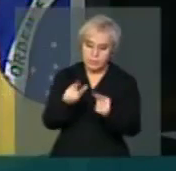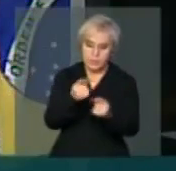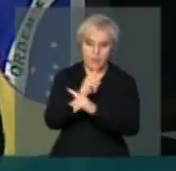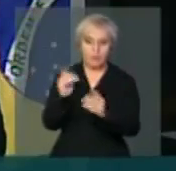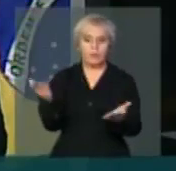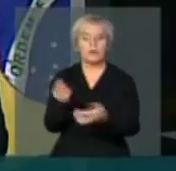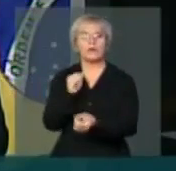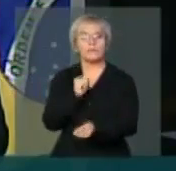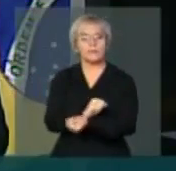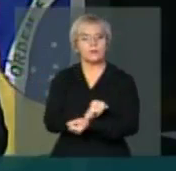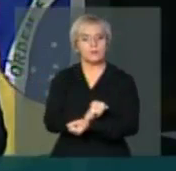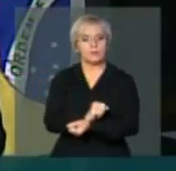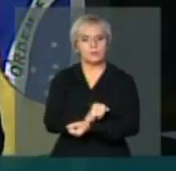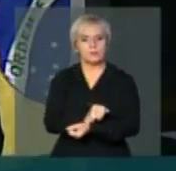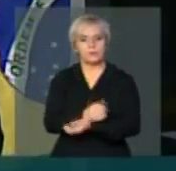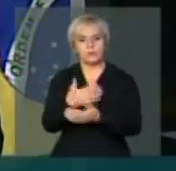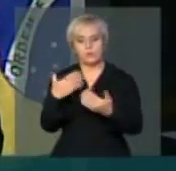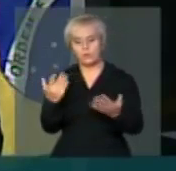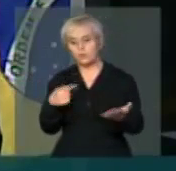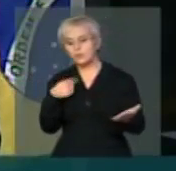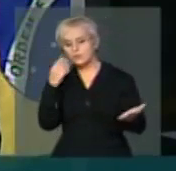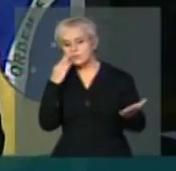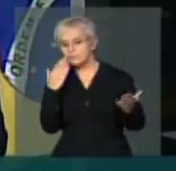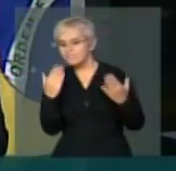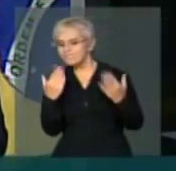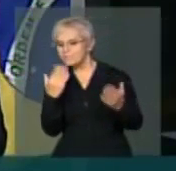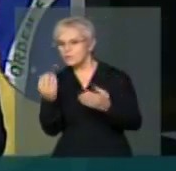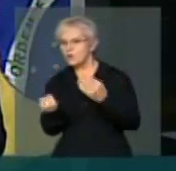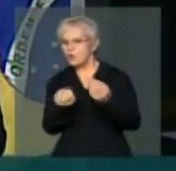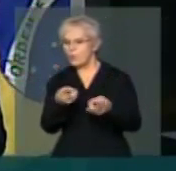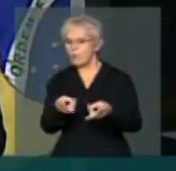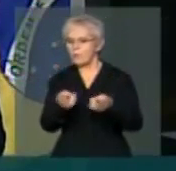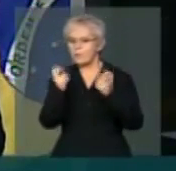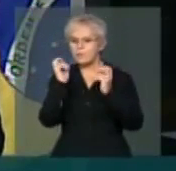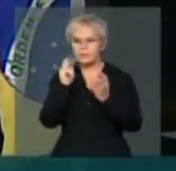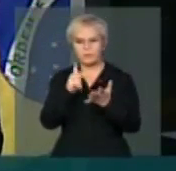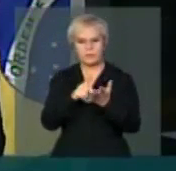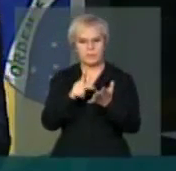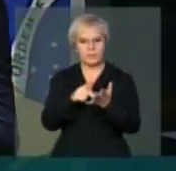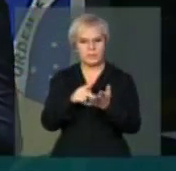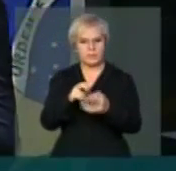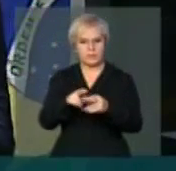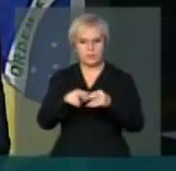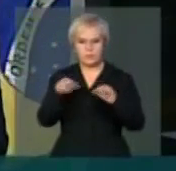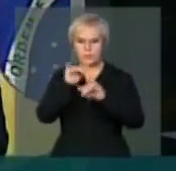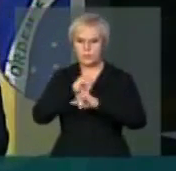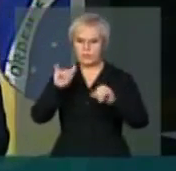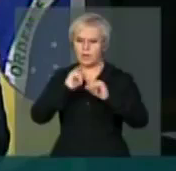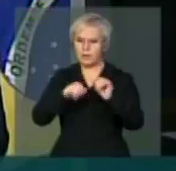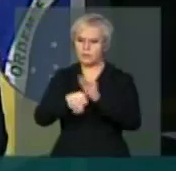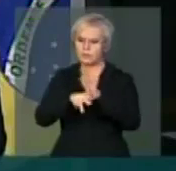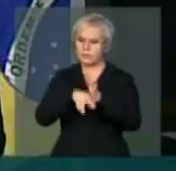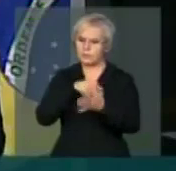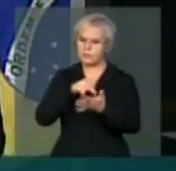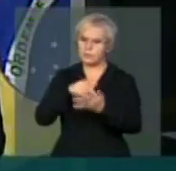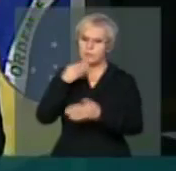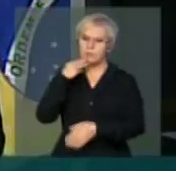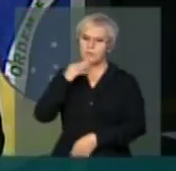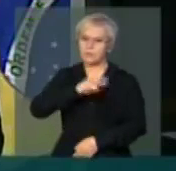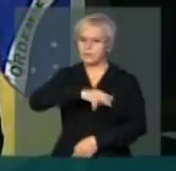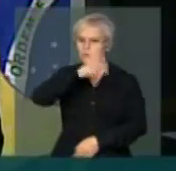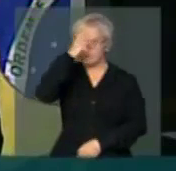Hoje questionamos até mesmo a percepção da realidade, imposta pela farta propaganda oficial de que milhões de